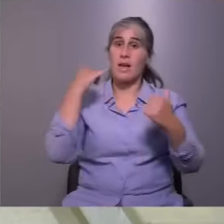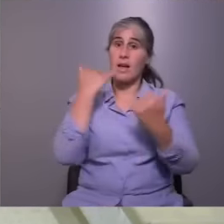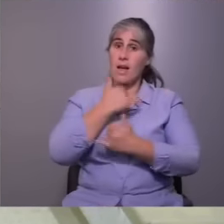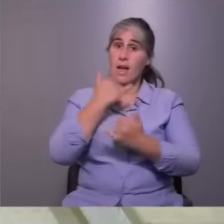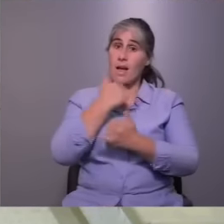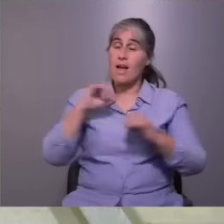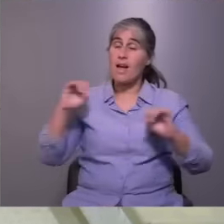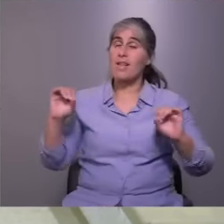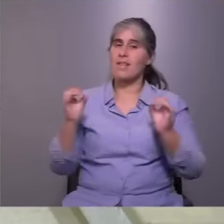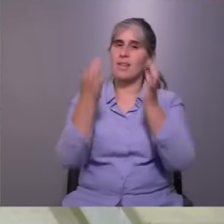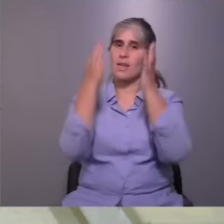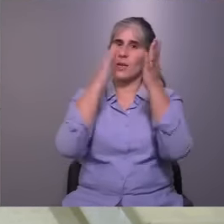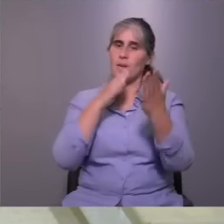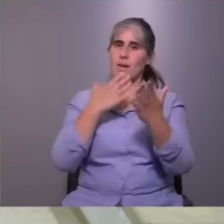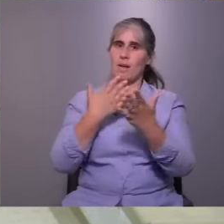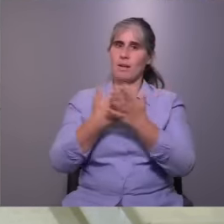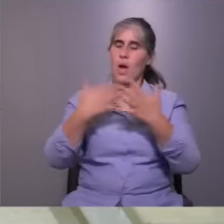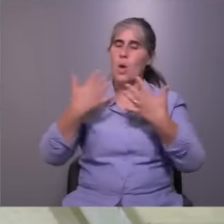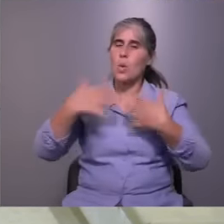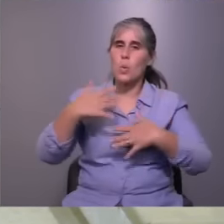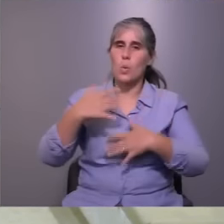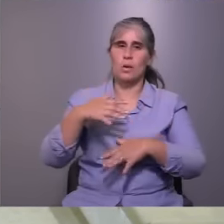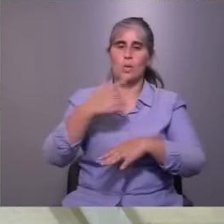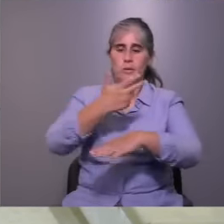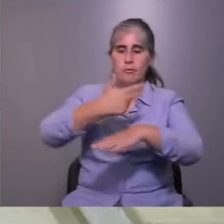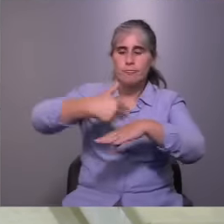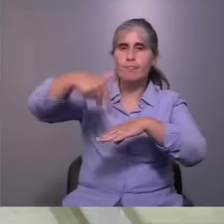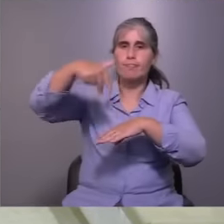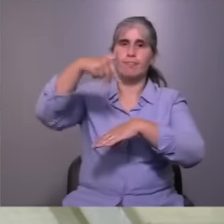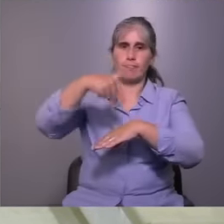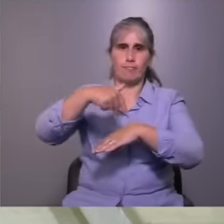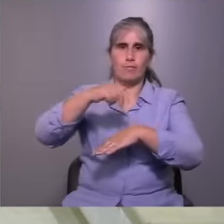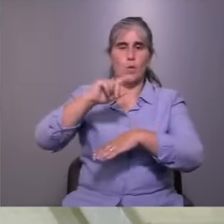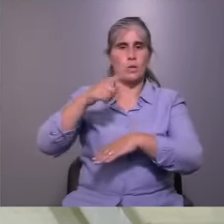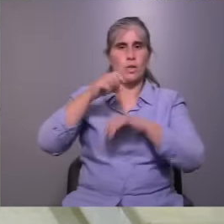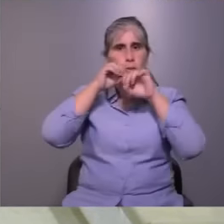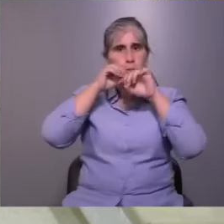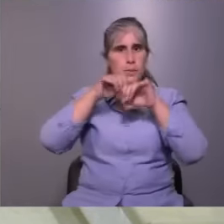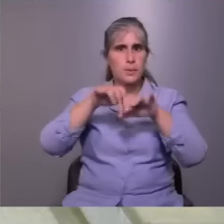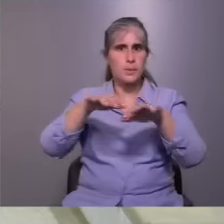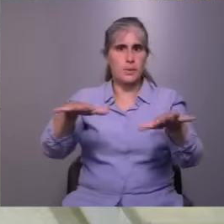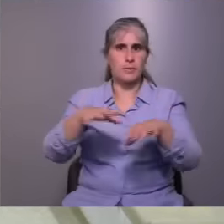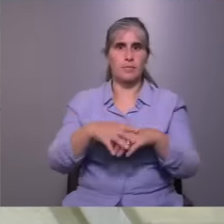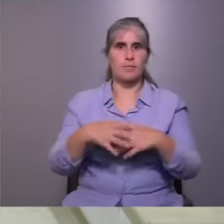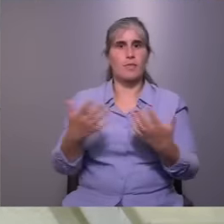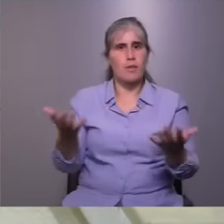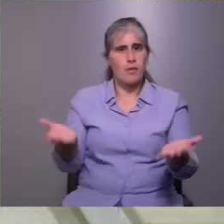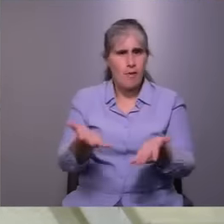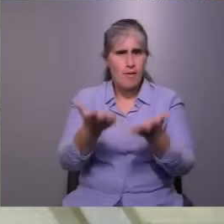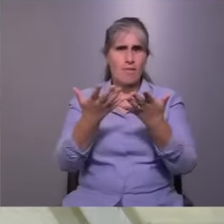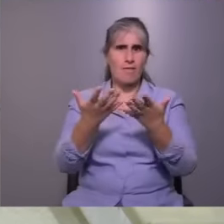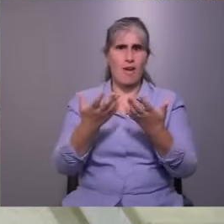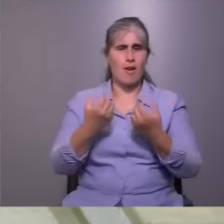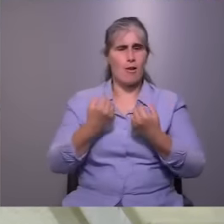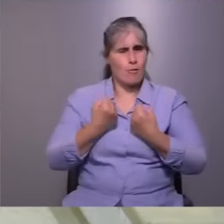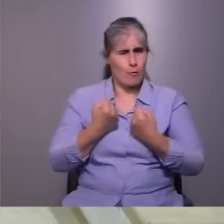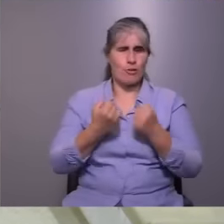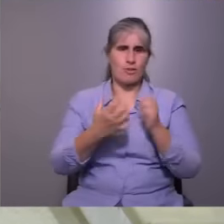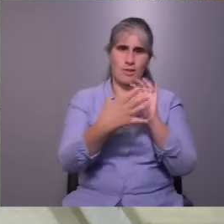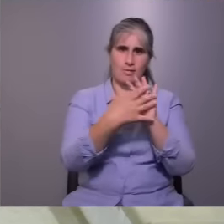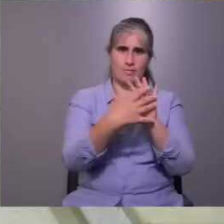dizermos esse Amen com convicção, esse Aleluia, que é sempre símbolo maior do mistério